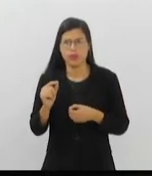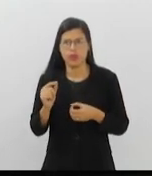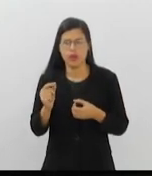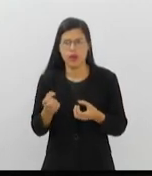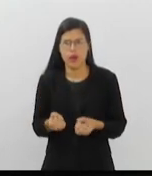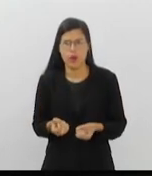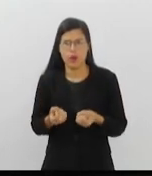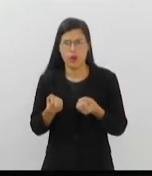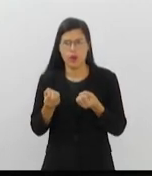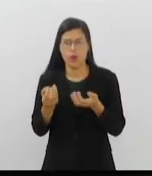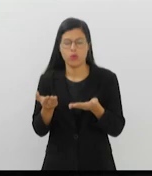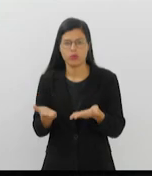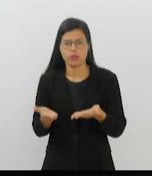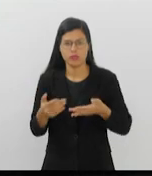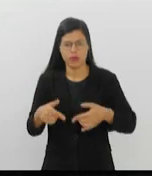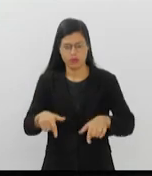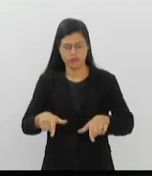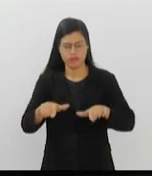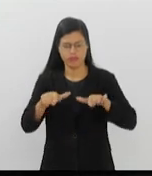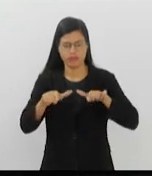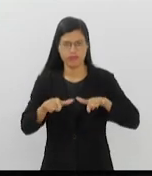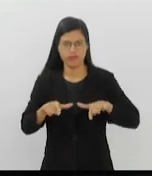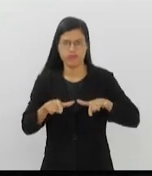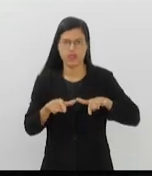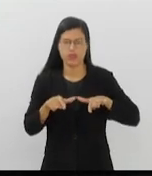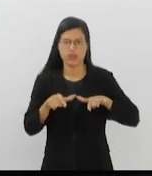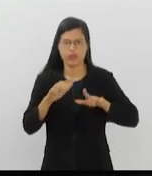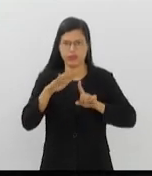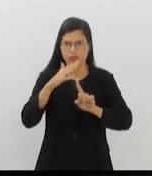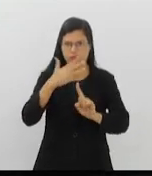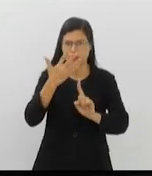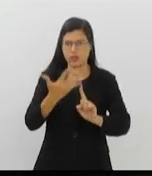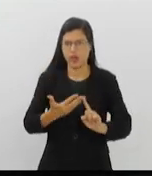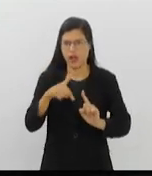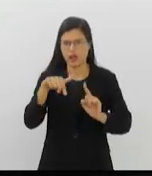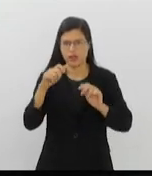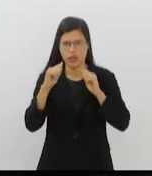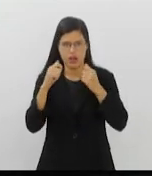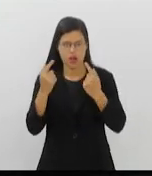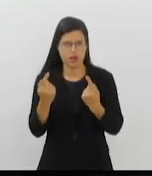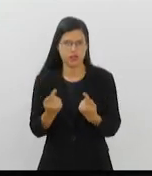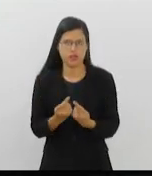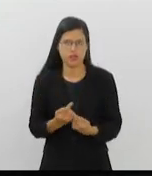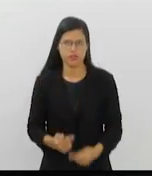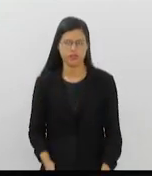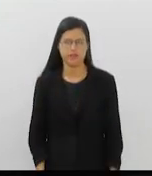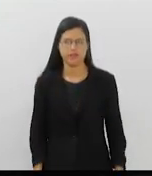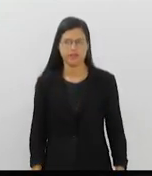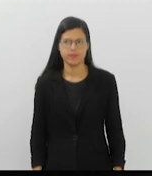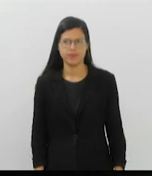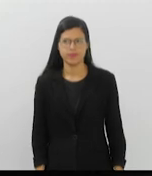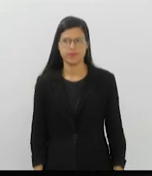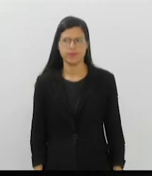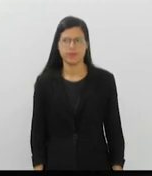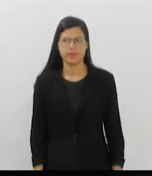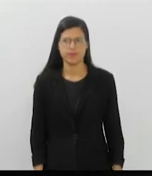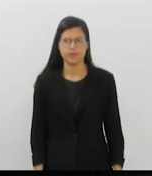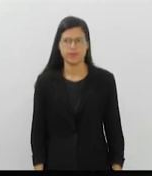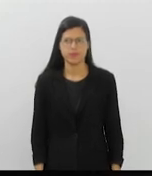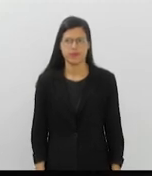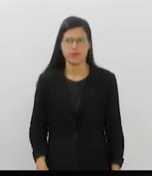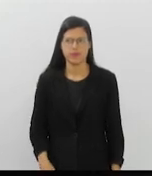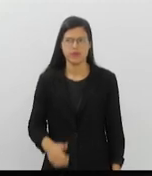maior honraria da Assembleia Legislativa do Estado do Rio e a